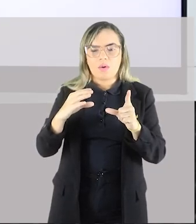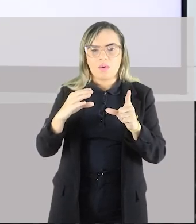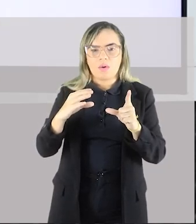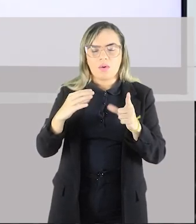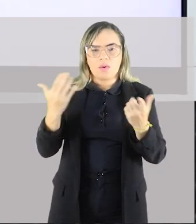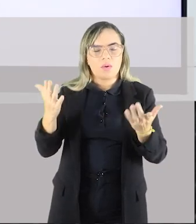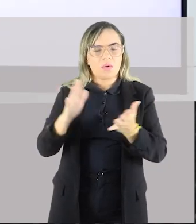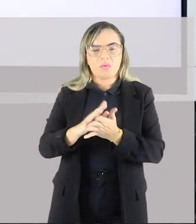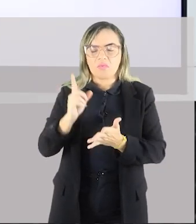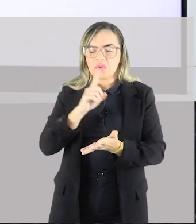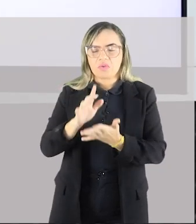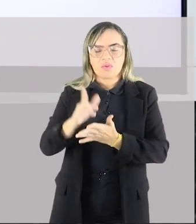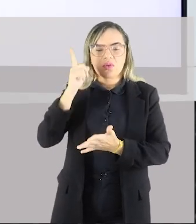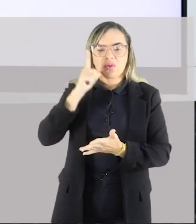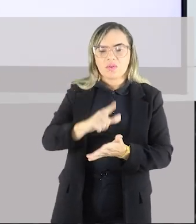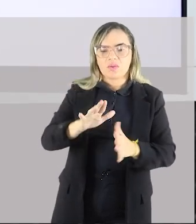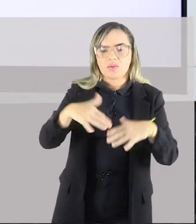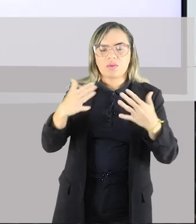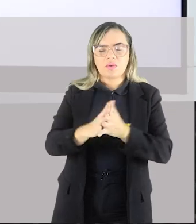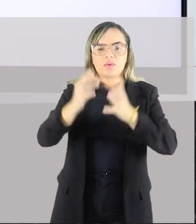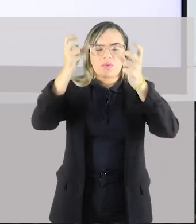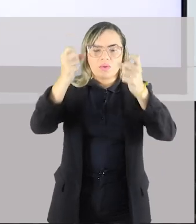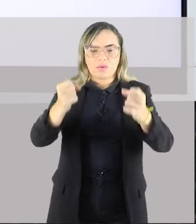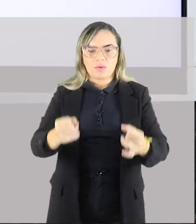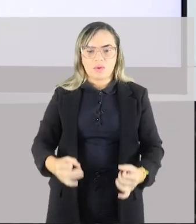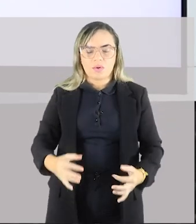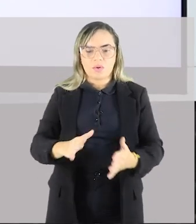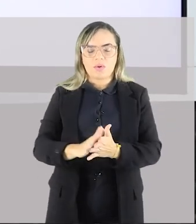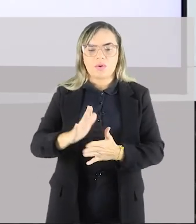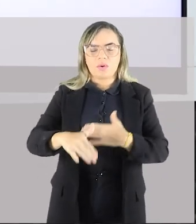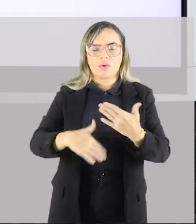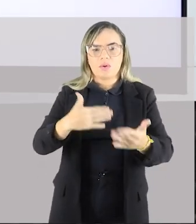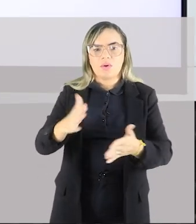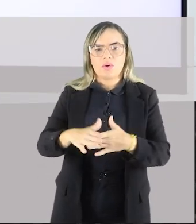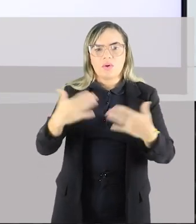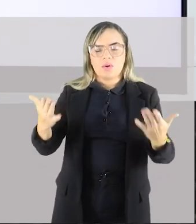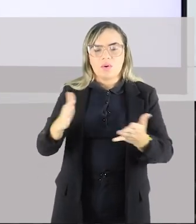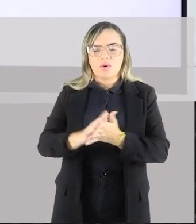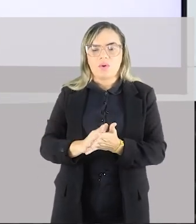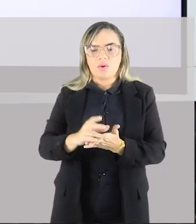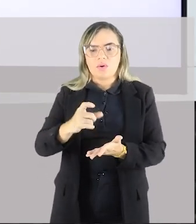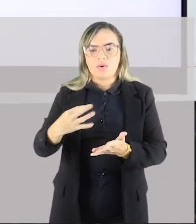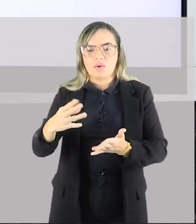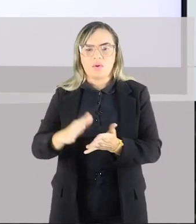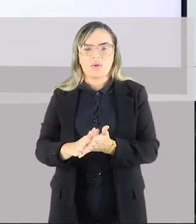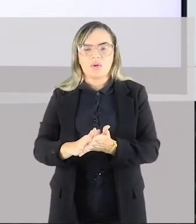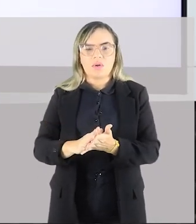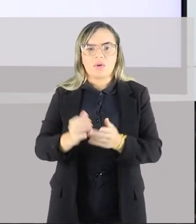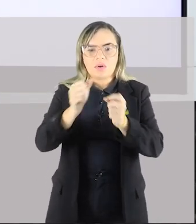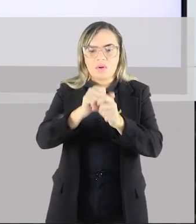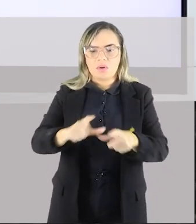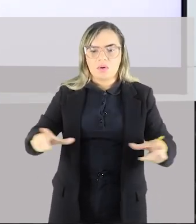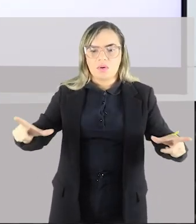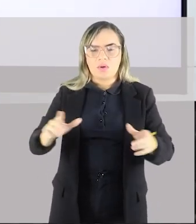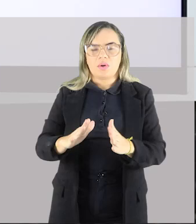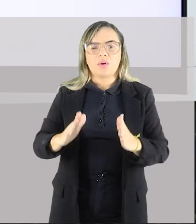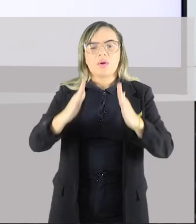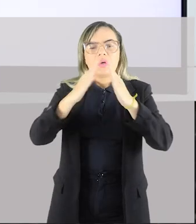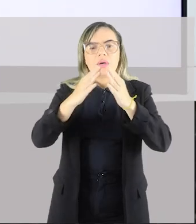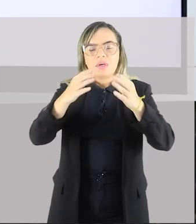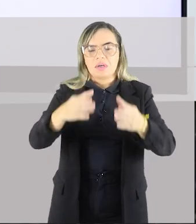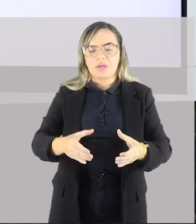um pouco inviável, visto que a gente está falando, né, de um processo comum e ninguém sai esterilizando coisa, né, em casa dessa